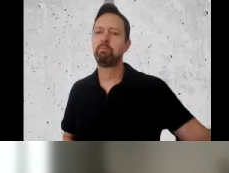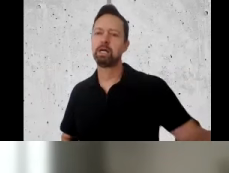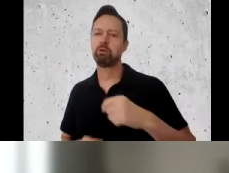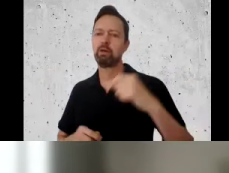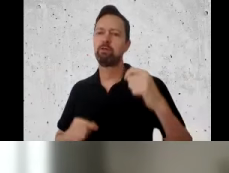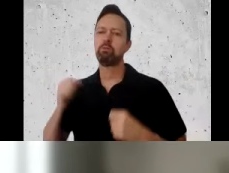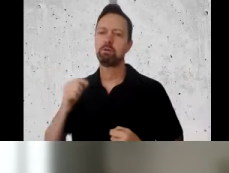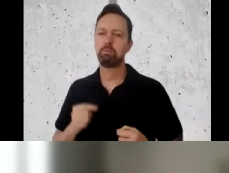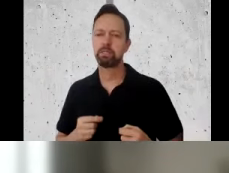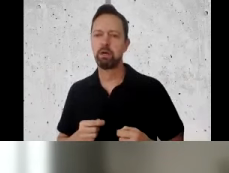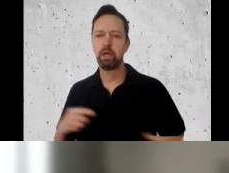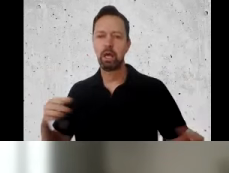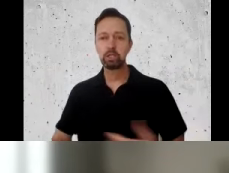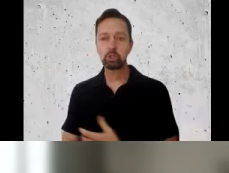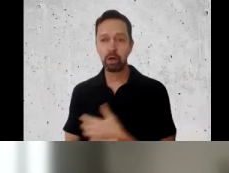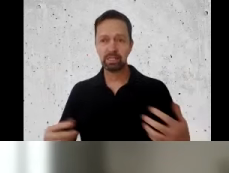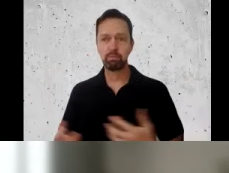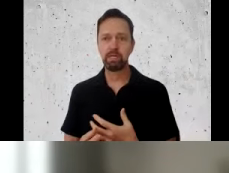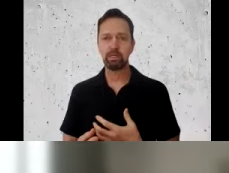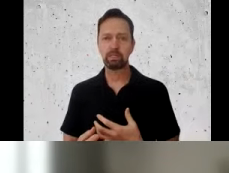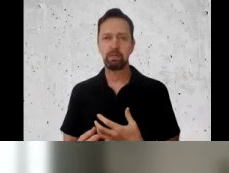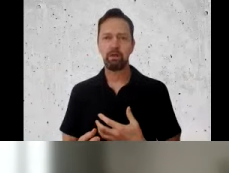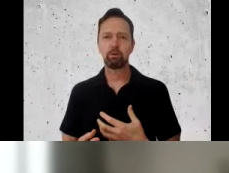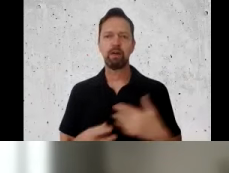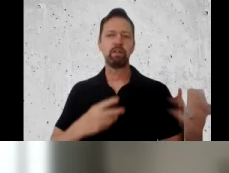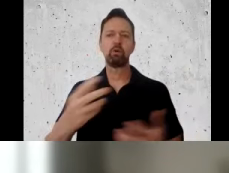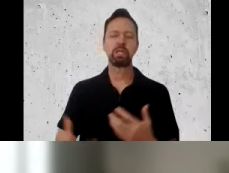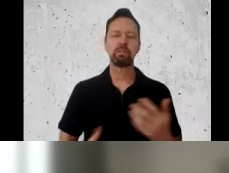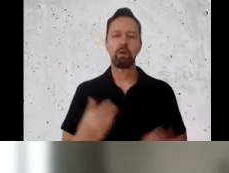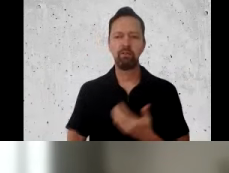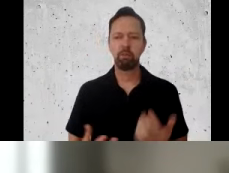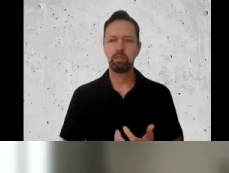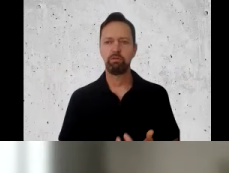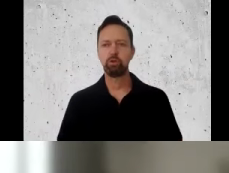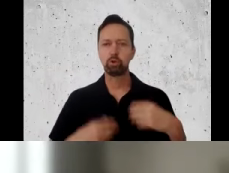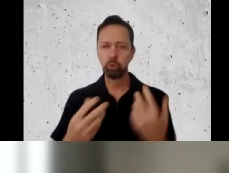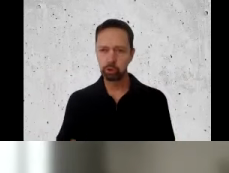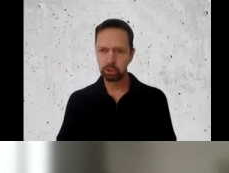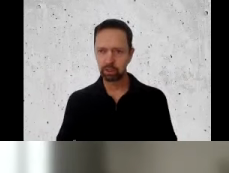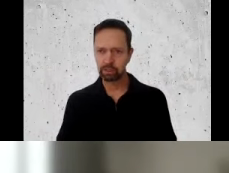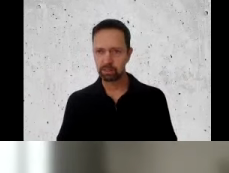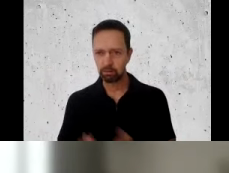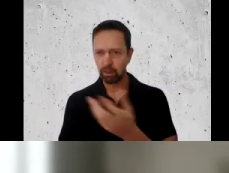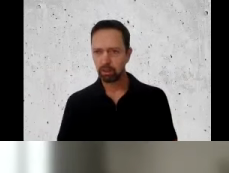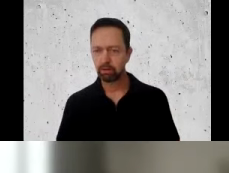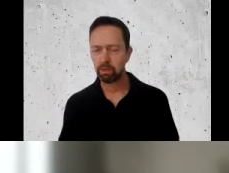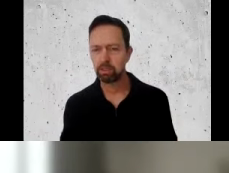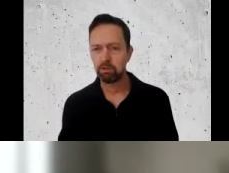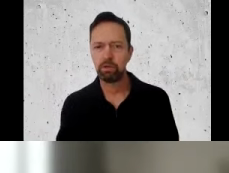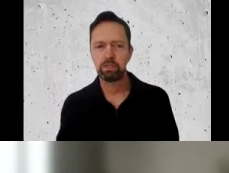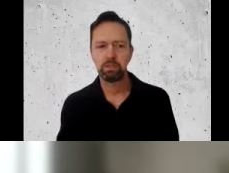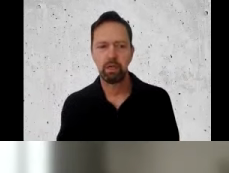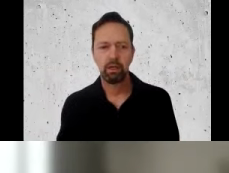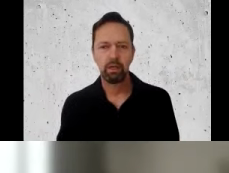onde a pressão é baixa, eu estava no meio onde a pressão é alta. E só essas brigas tornavam a negociação incrivelmente difícil, os custos de transação